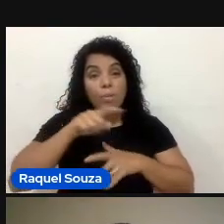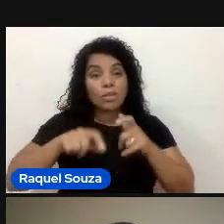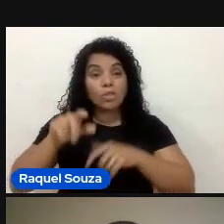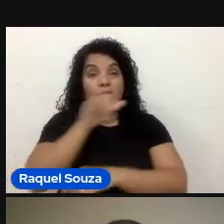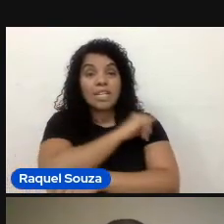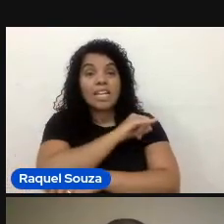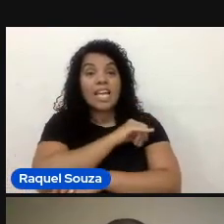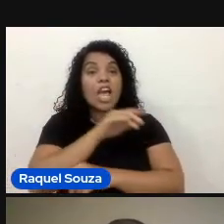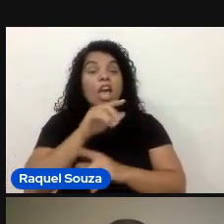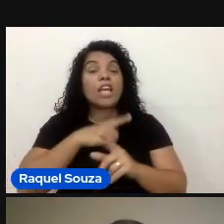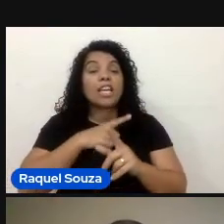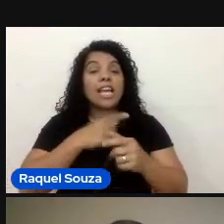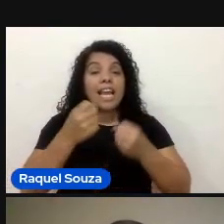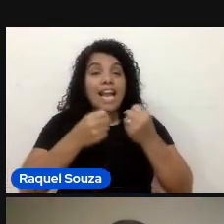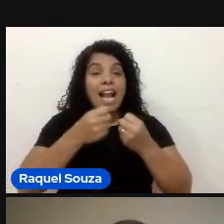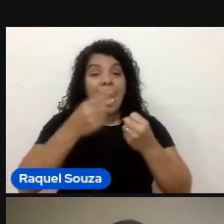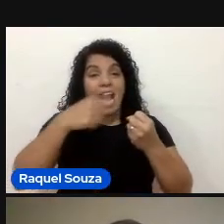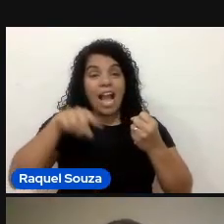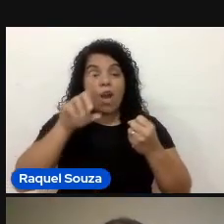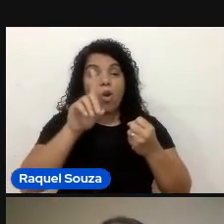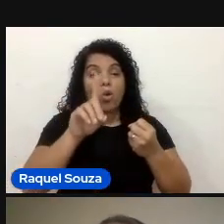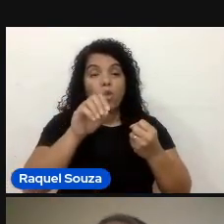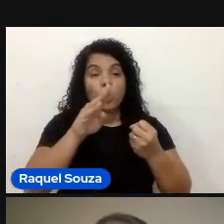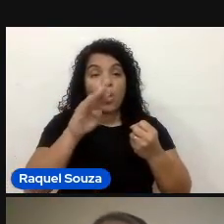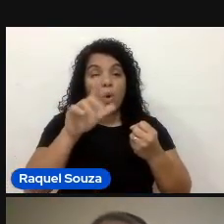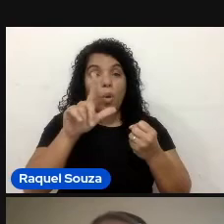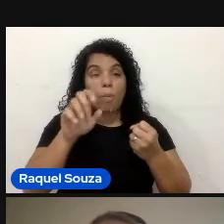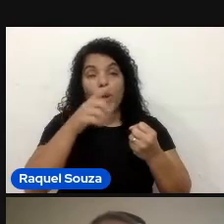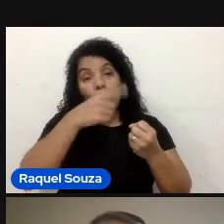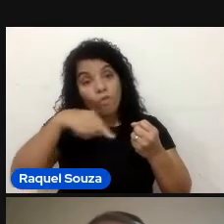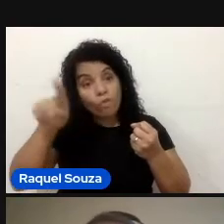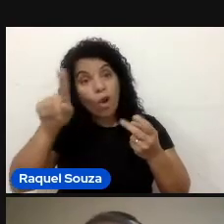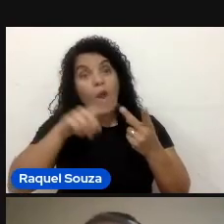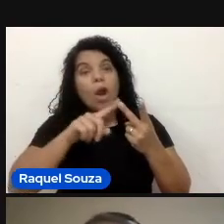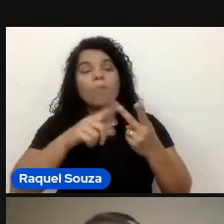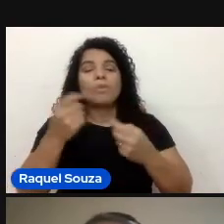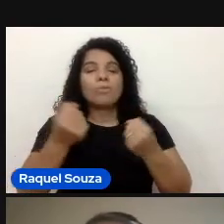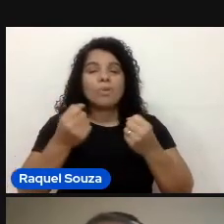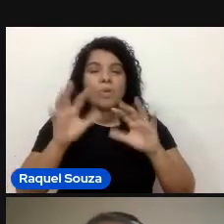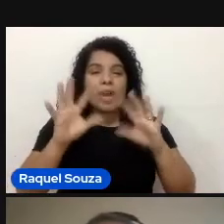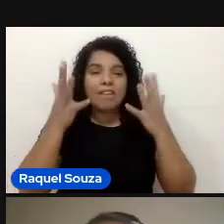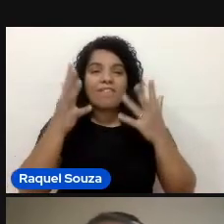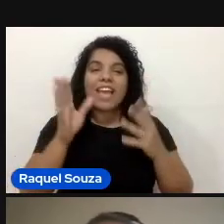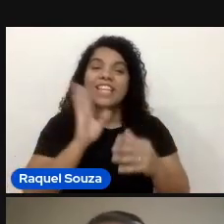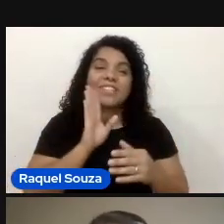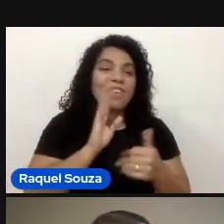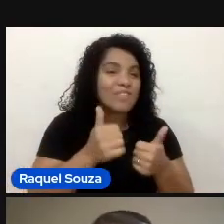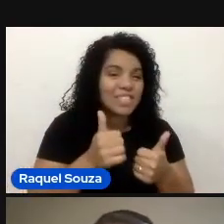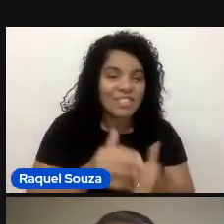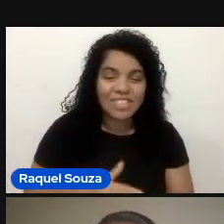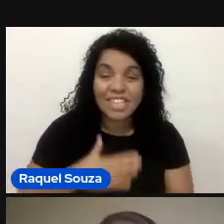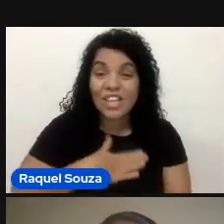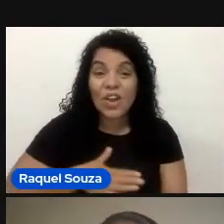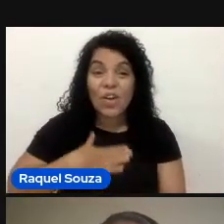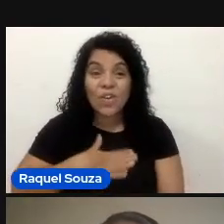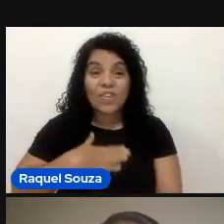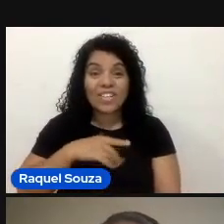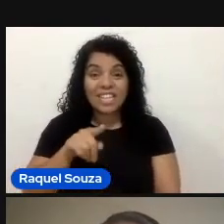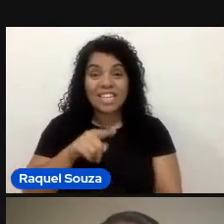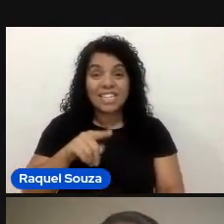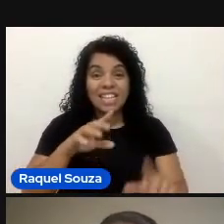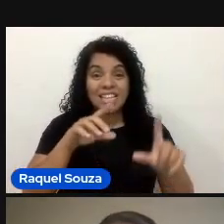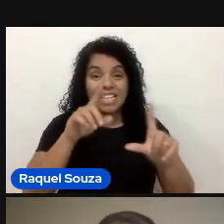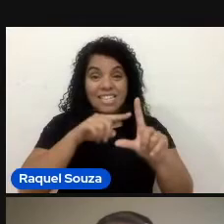doblô para ir pro evento e foi muito divertido. Eu gostei desse lance do QR Code, do